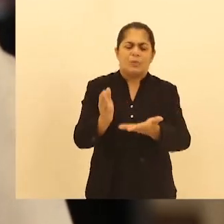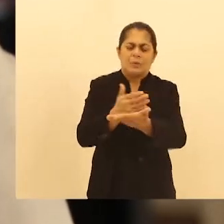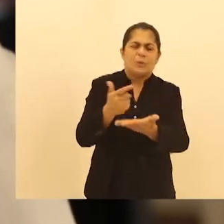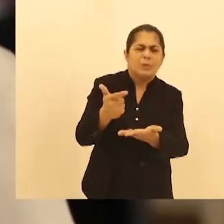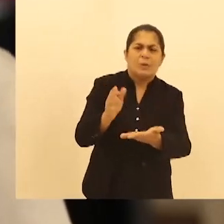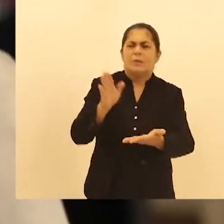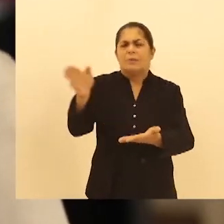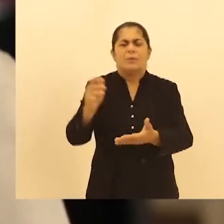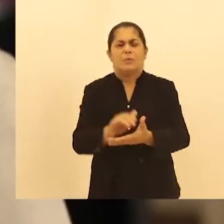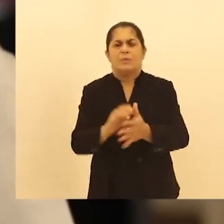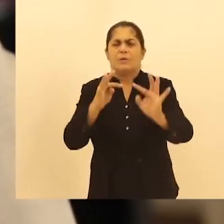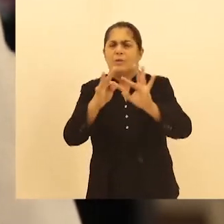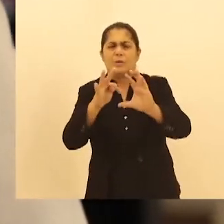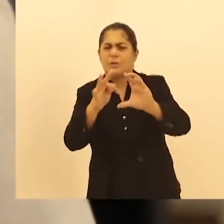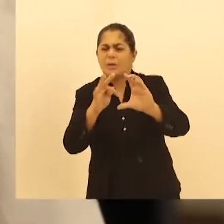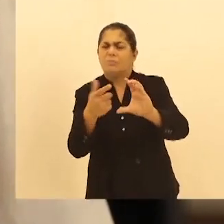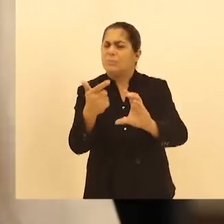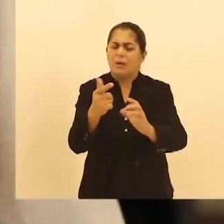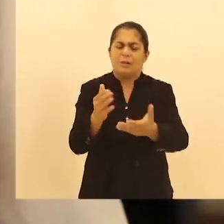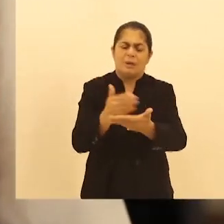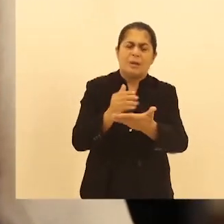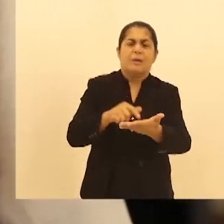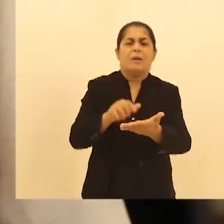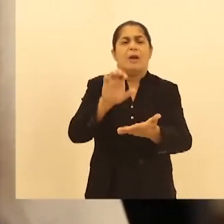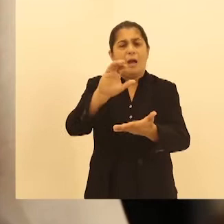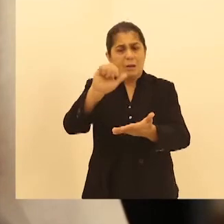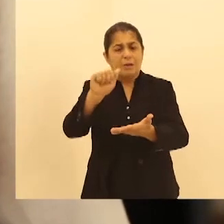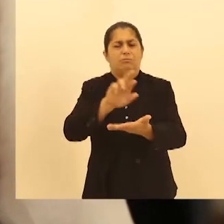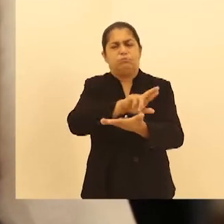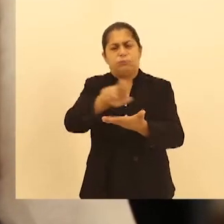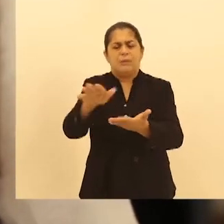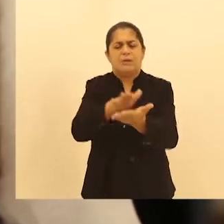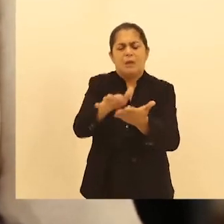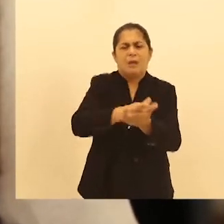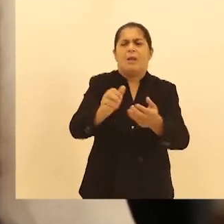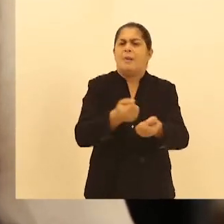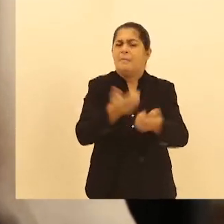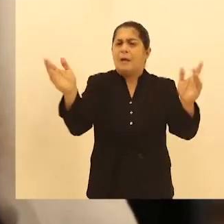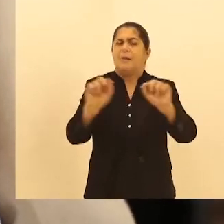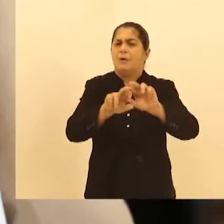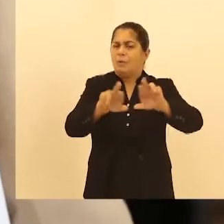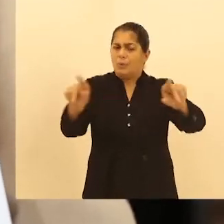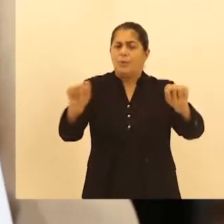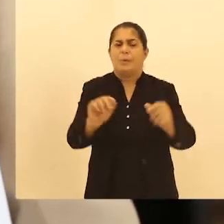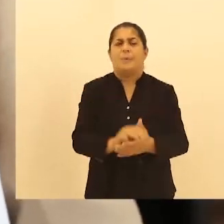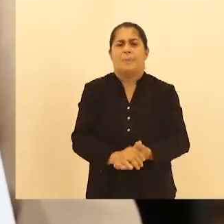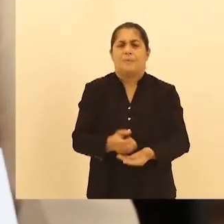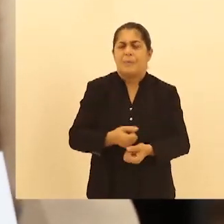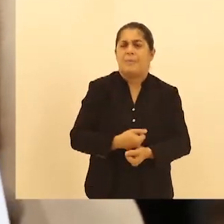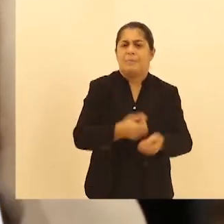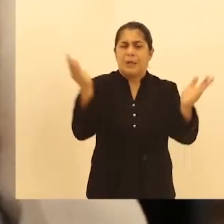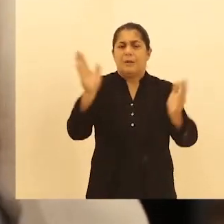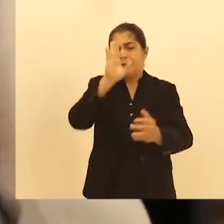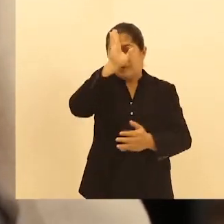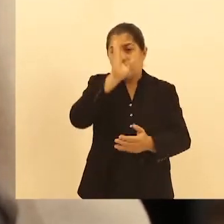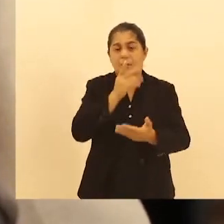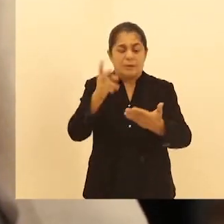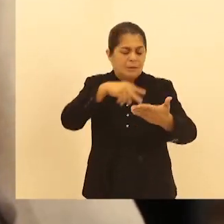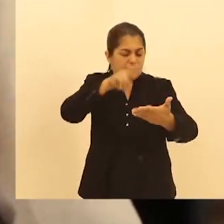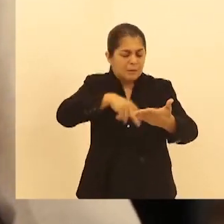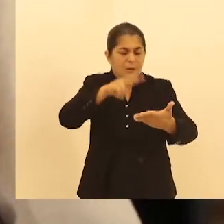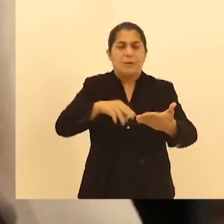exemplar se for no conselho tutelar não ter um exemplar e precisa de mais exemplares sus em plástico seja distribuído gratuitamente